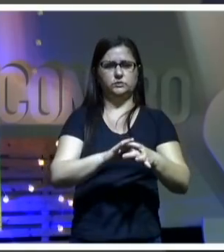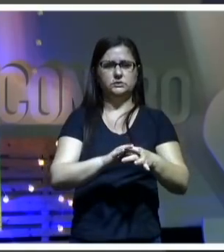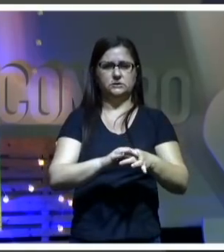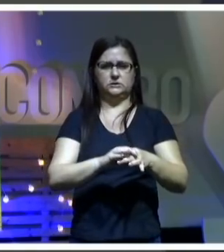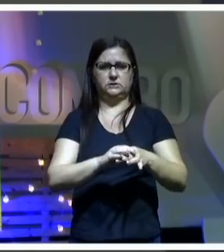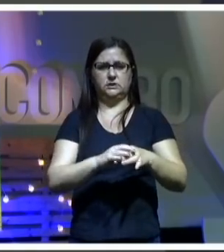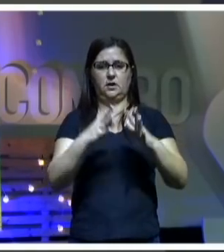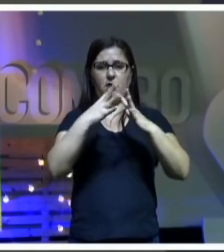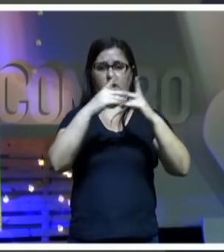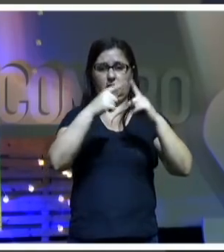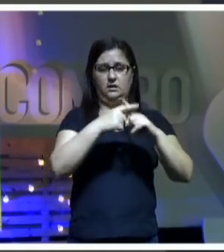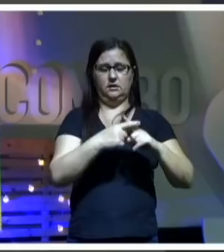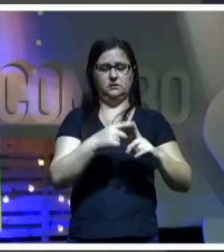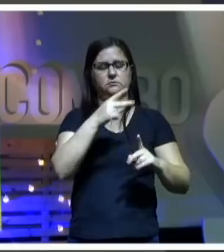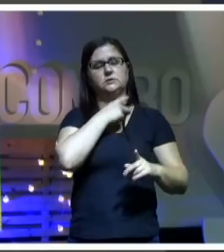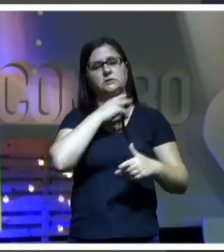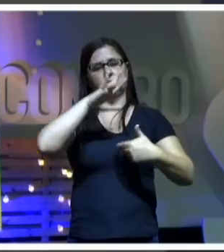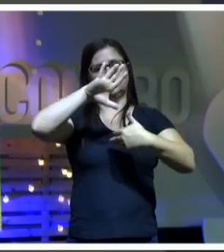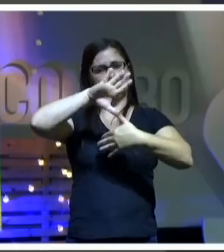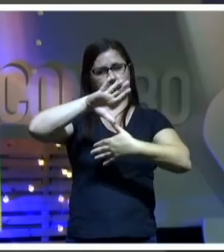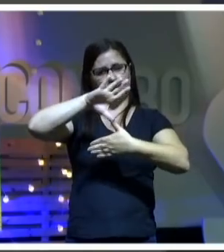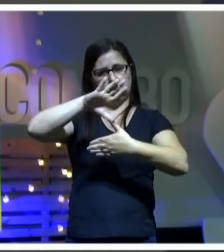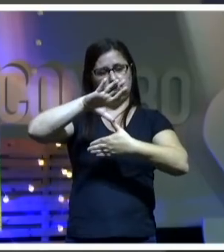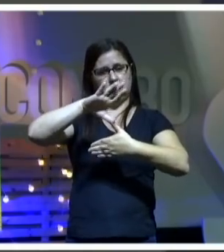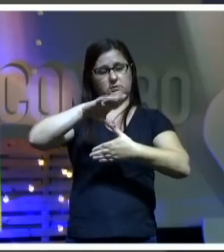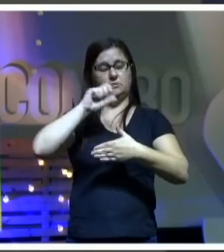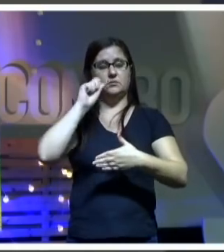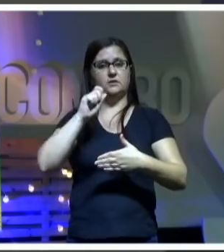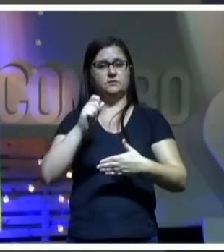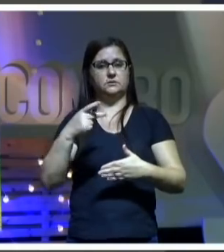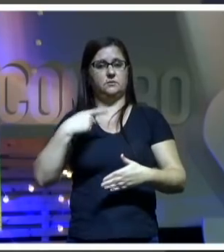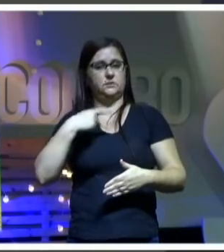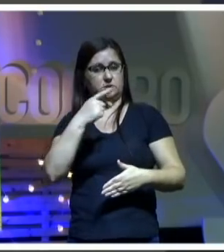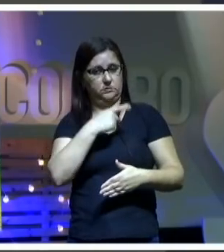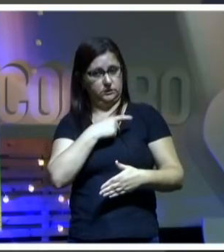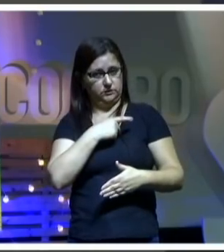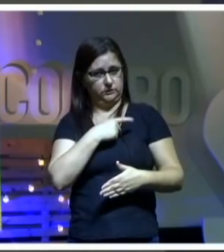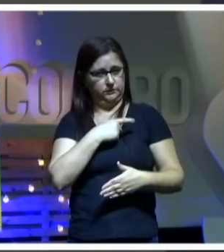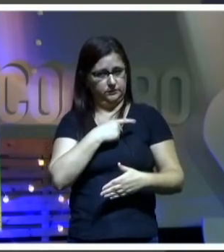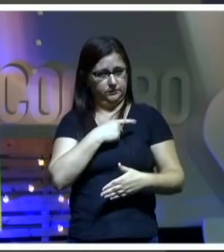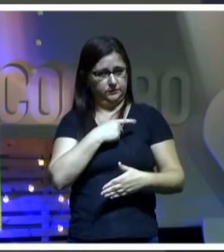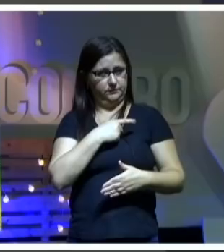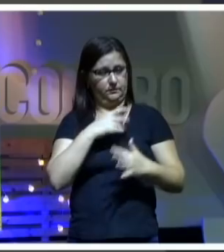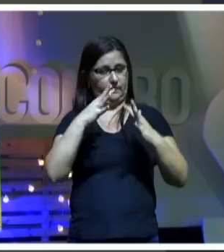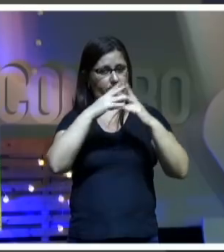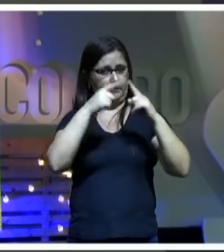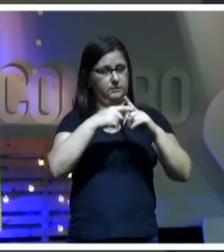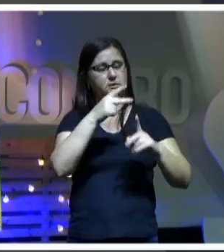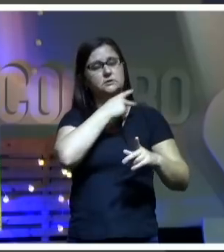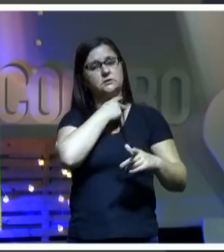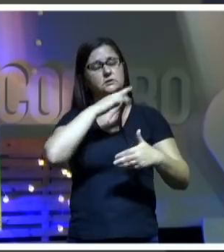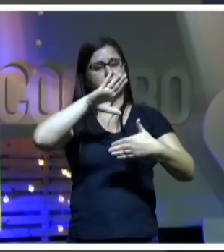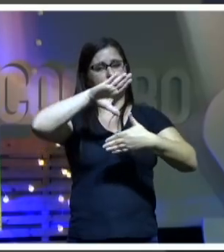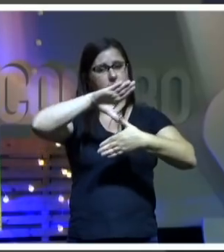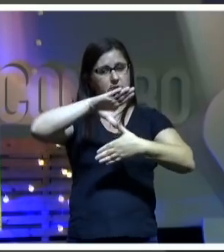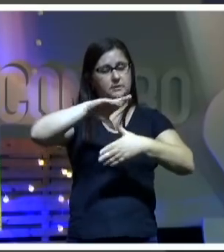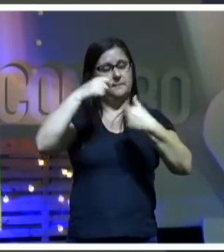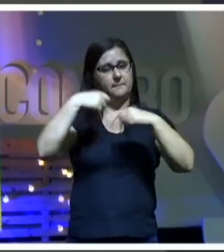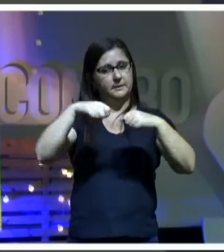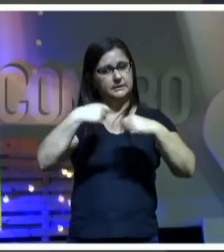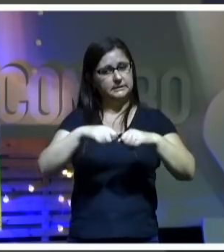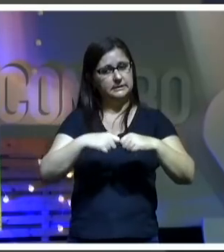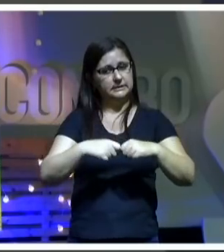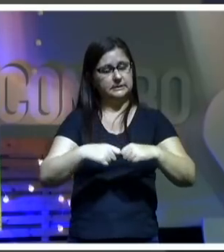a igreja presbiteriana da américa para você se tornar pastor da igreja presbiteriana da américa da igreja presbiteriana e ortodoxa você tem que